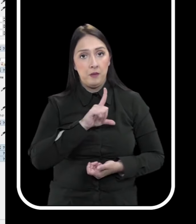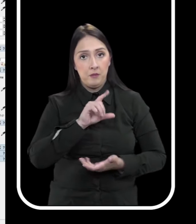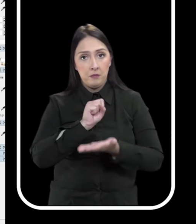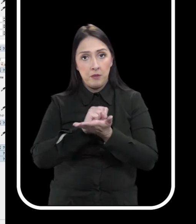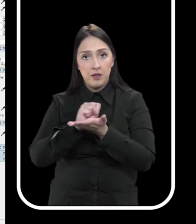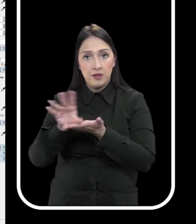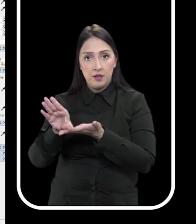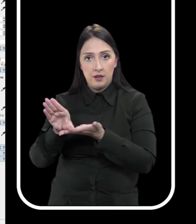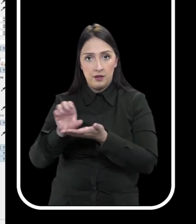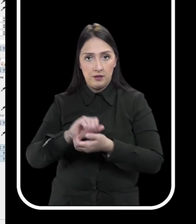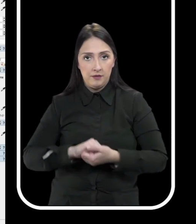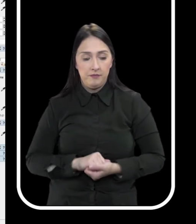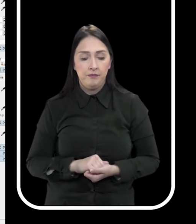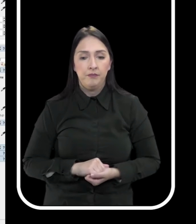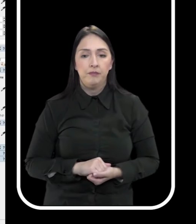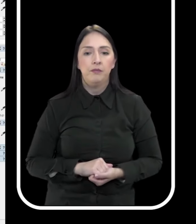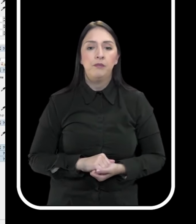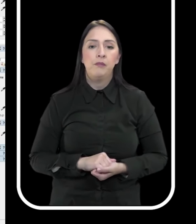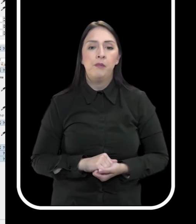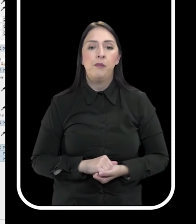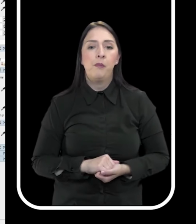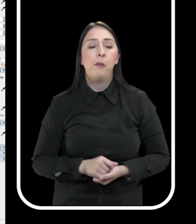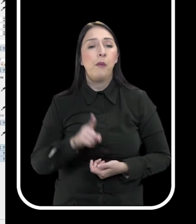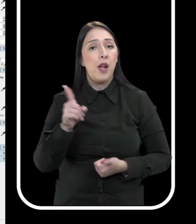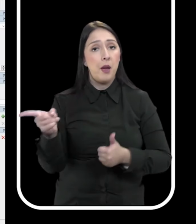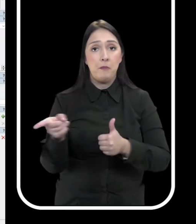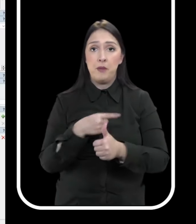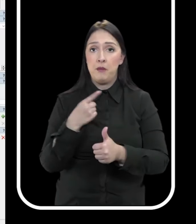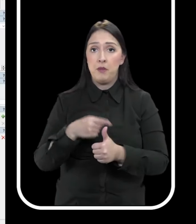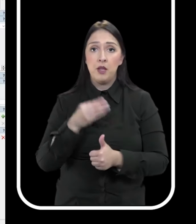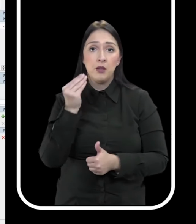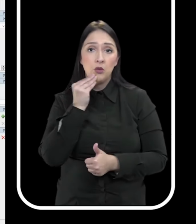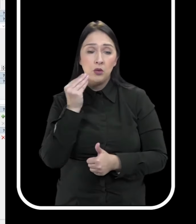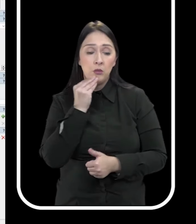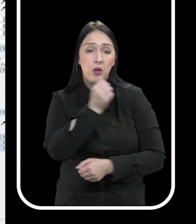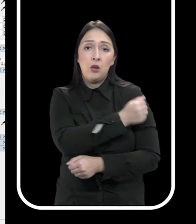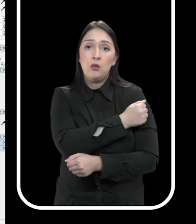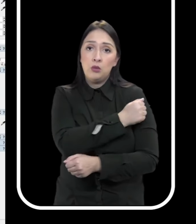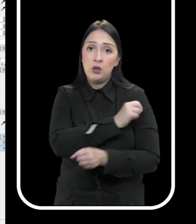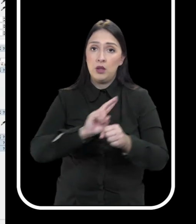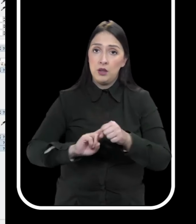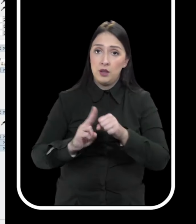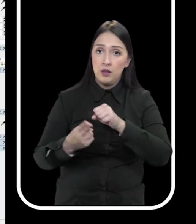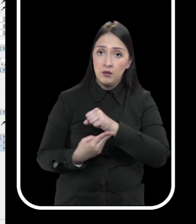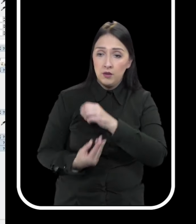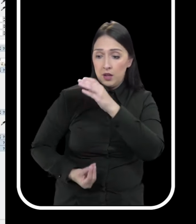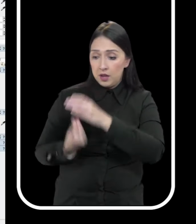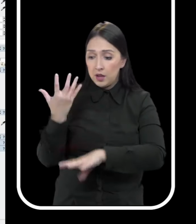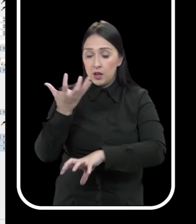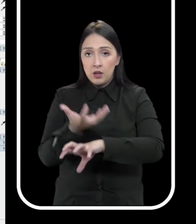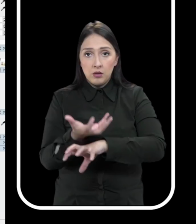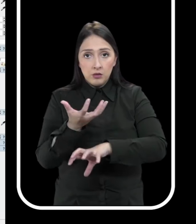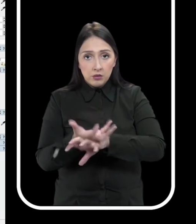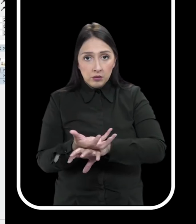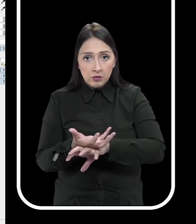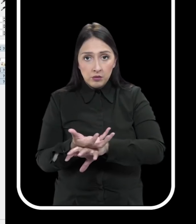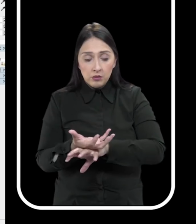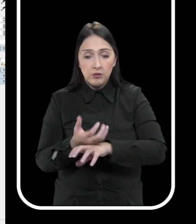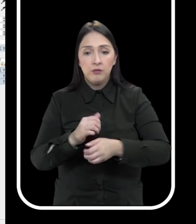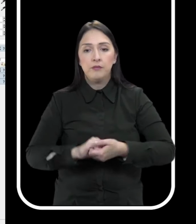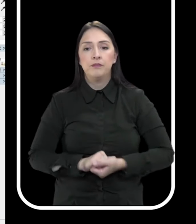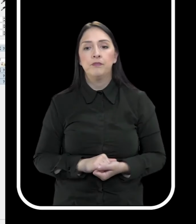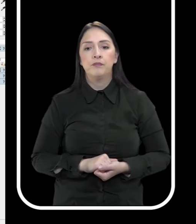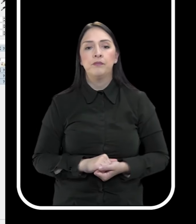e uma saída. Pronto. Essa é a primeira simulação que o aluno Uninter faz lá na disciplina do